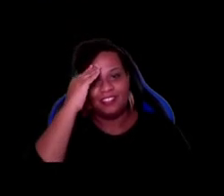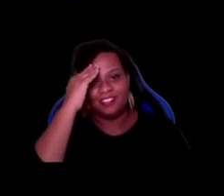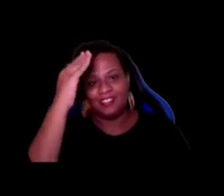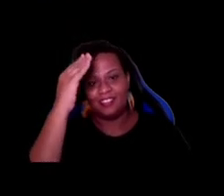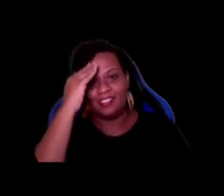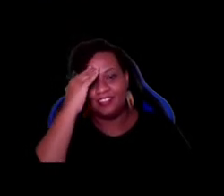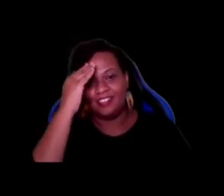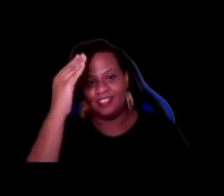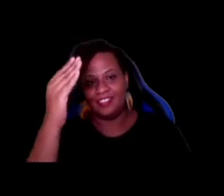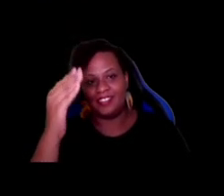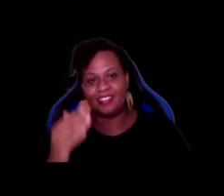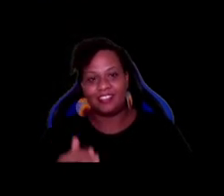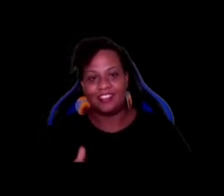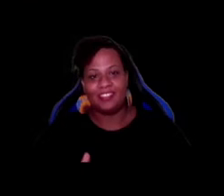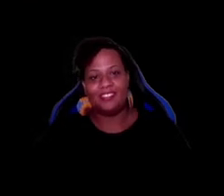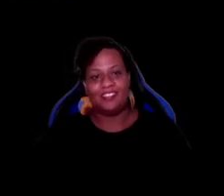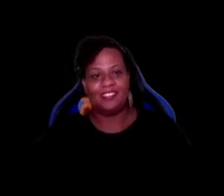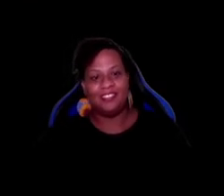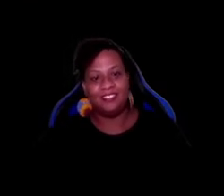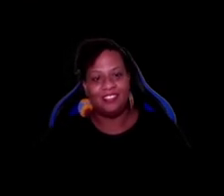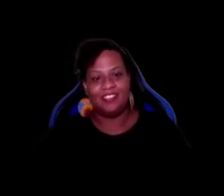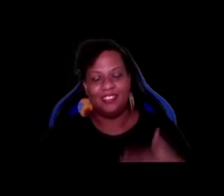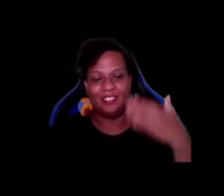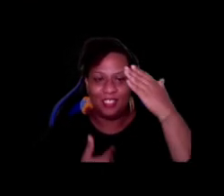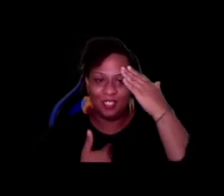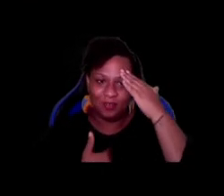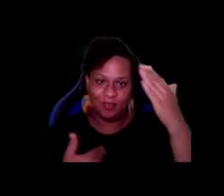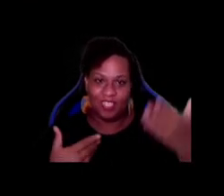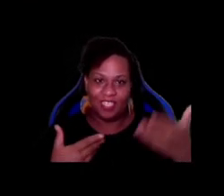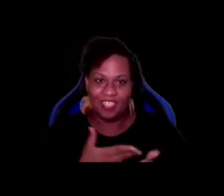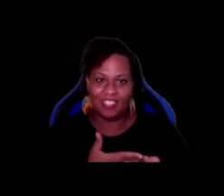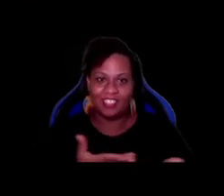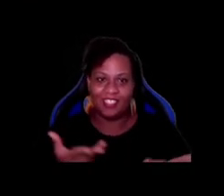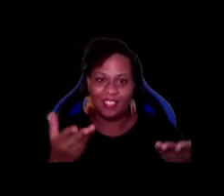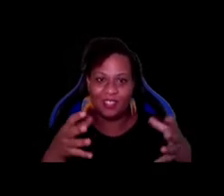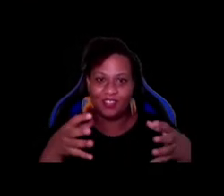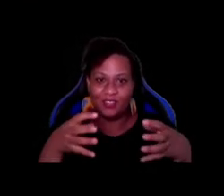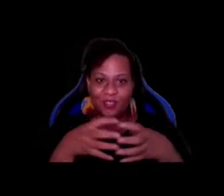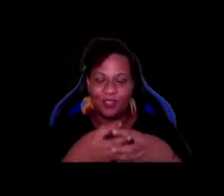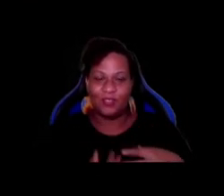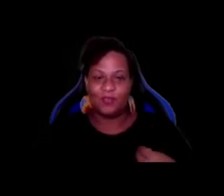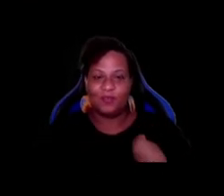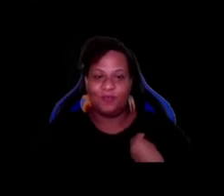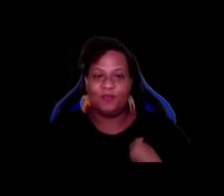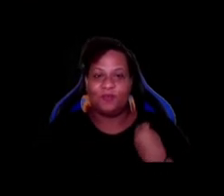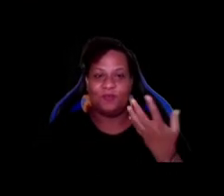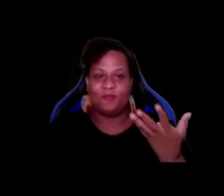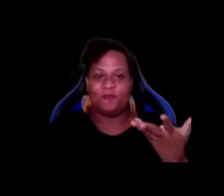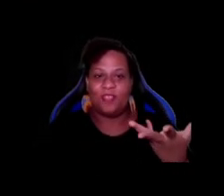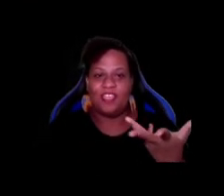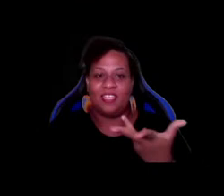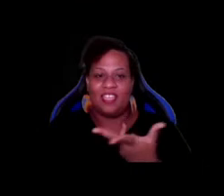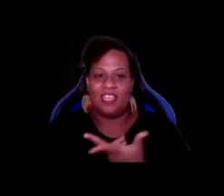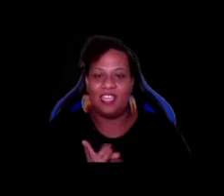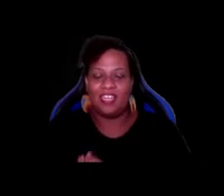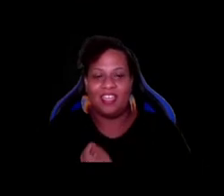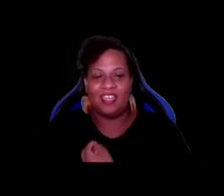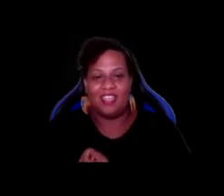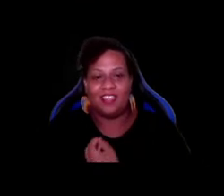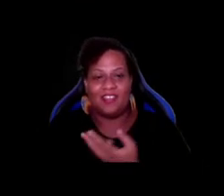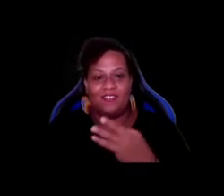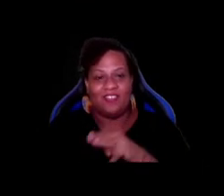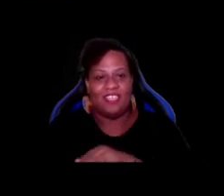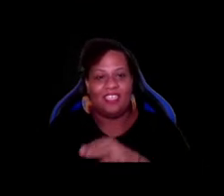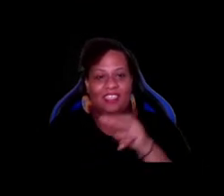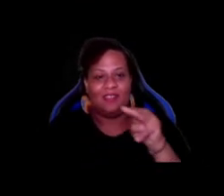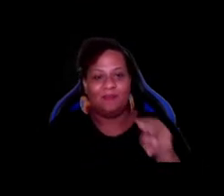gratidão, Luiá, pelo convite, gratidão a toda a equipe presente. Que maravilha ouvir essa nossa mestra,